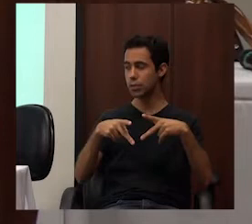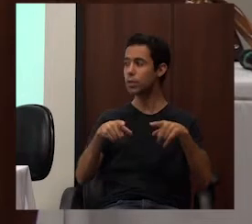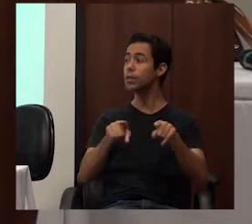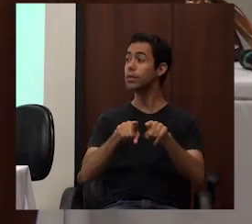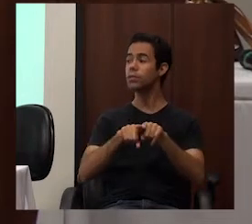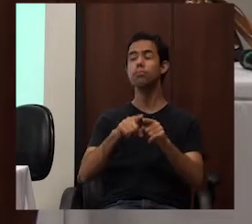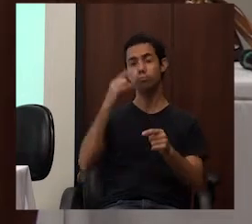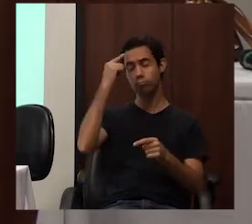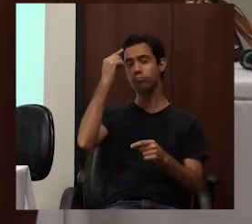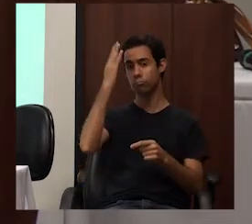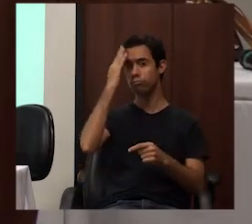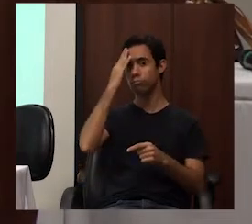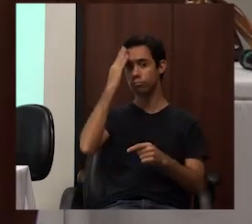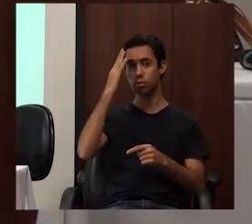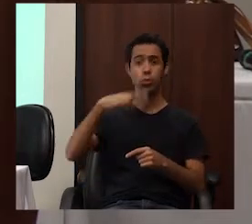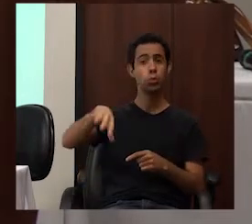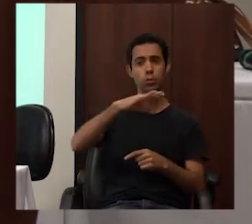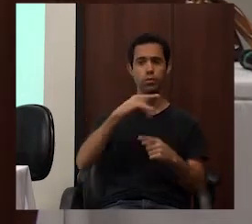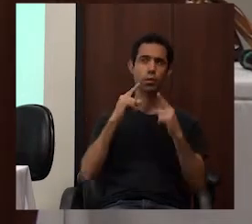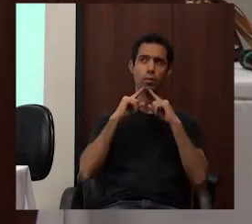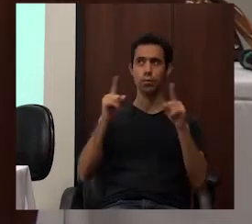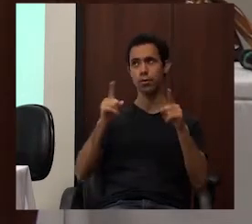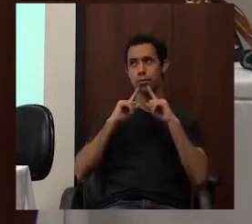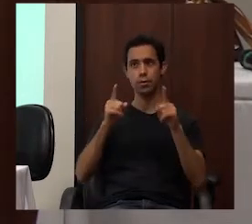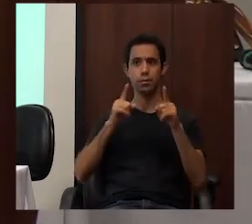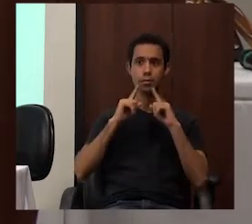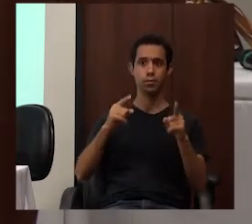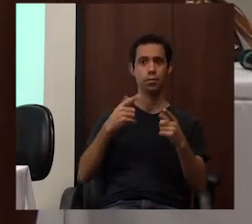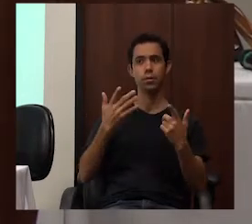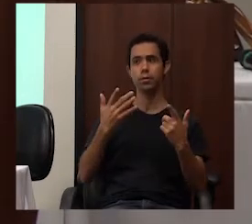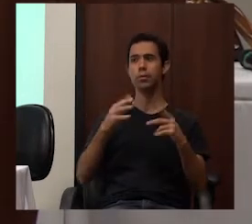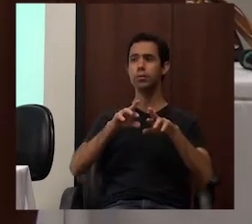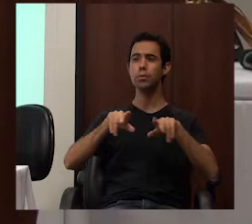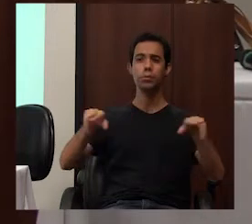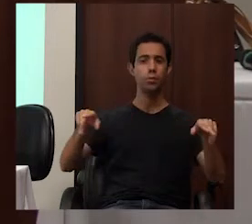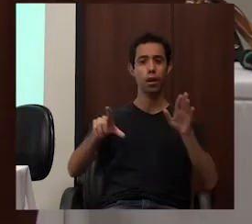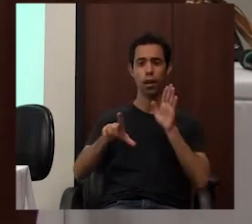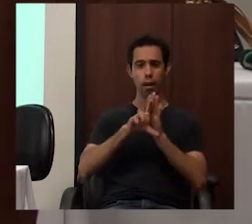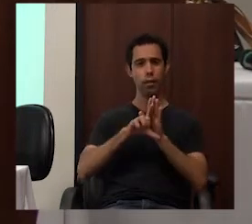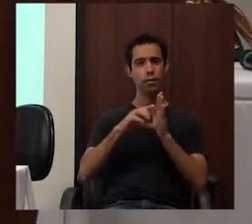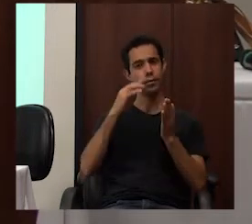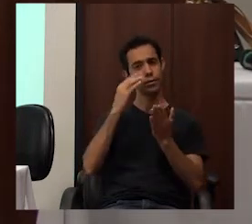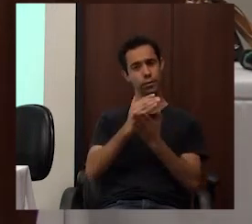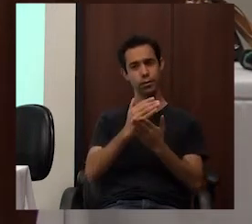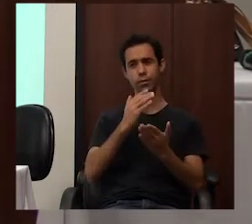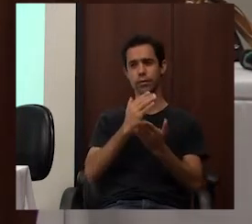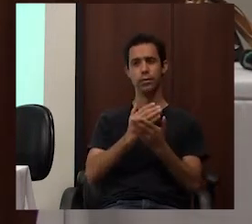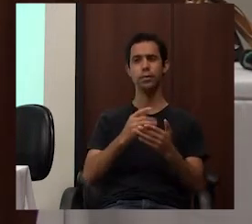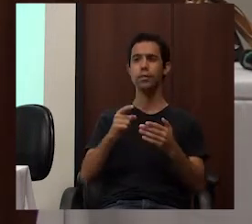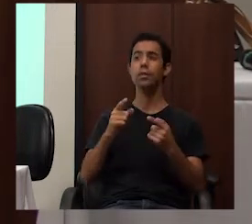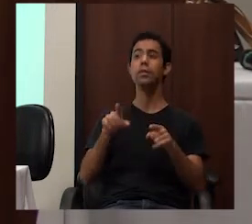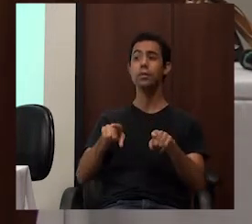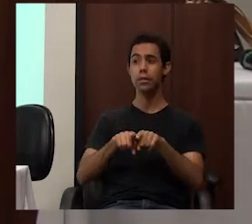sei que todo mundo critica a política, a gente vive um momento difícil, mas a gente tem representantes